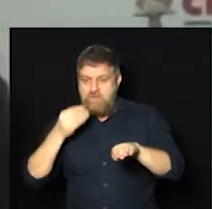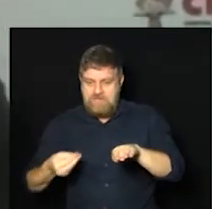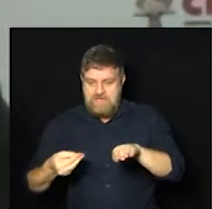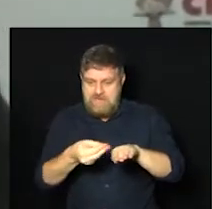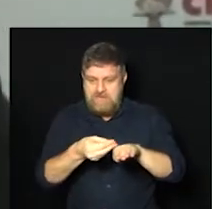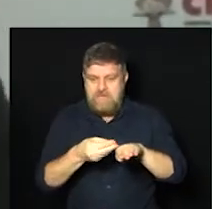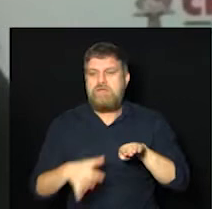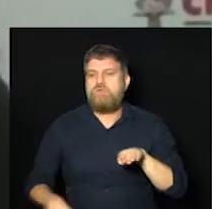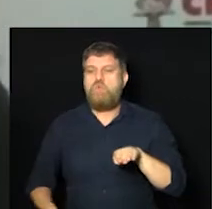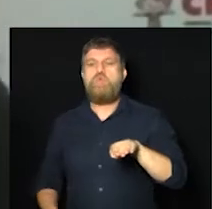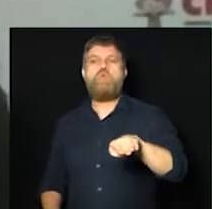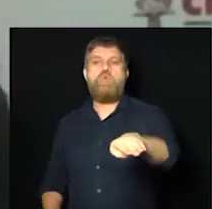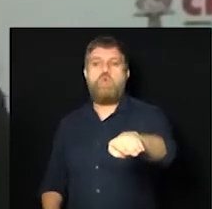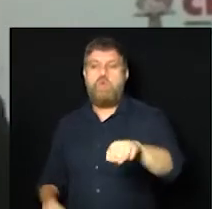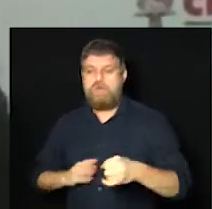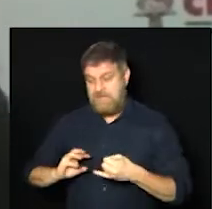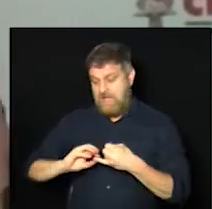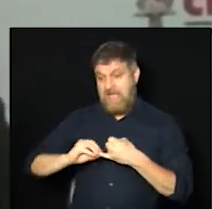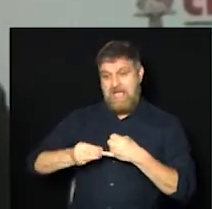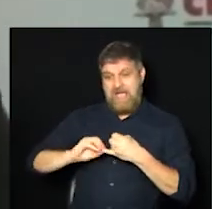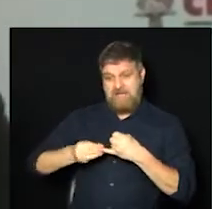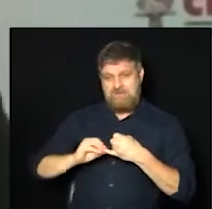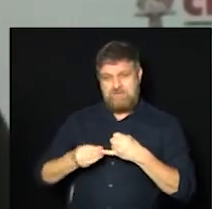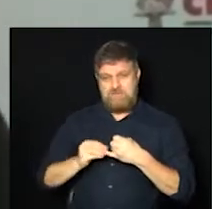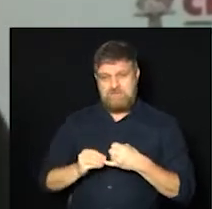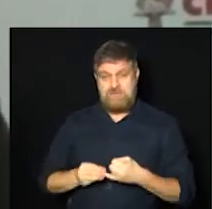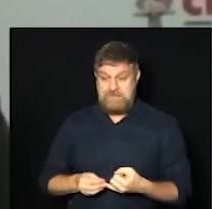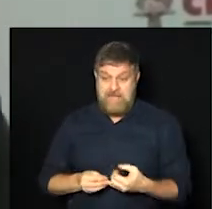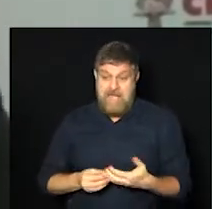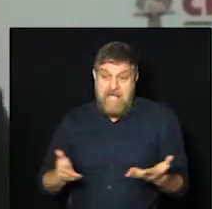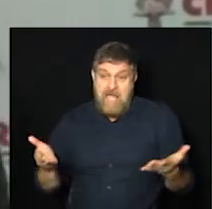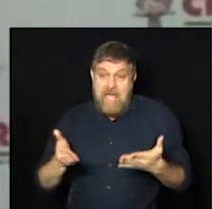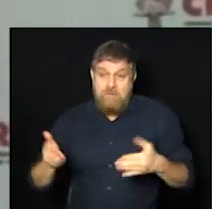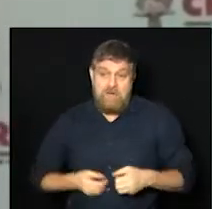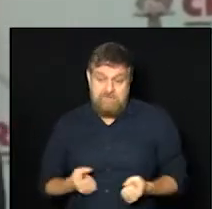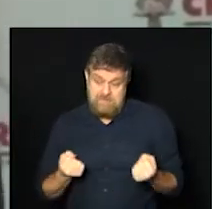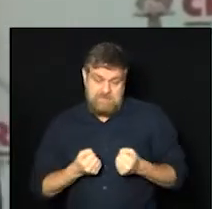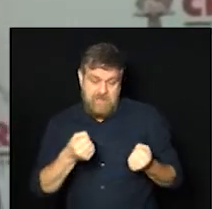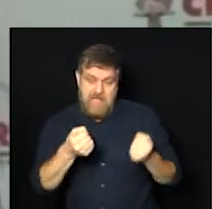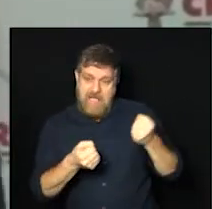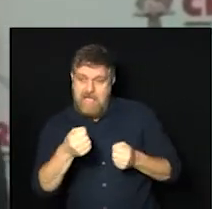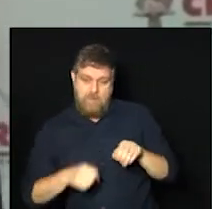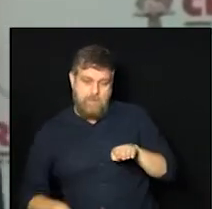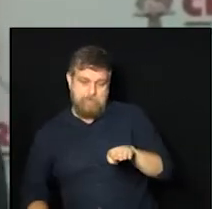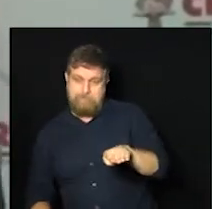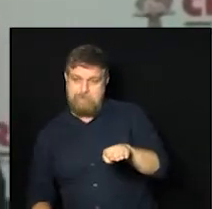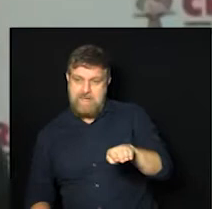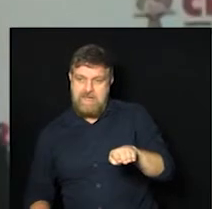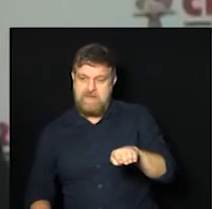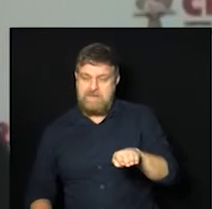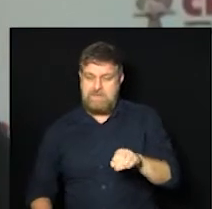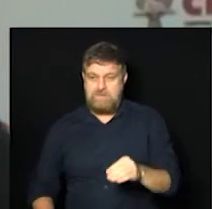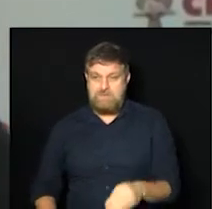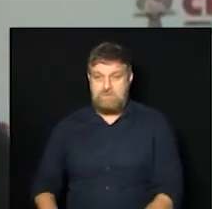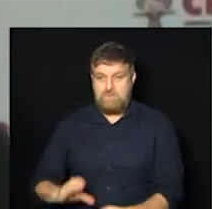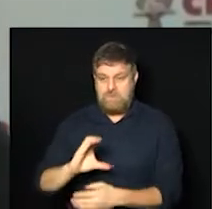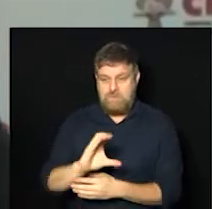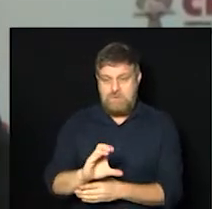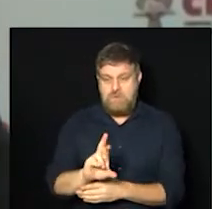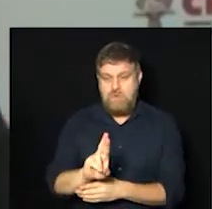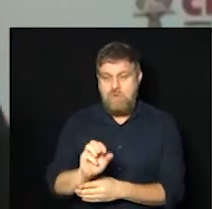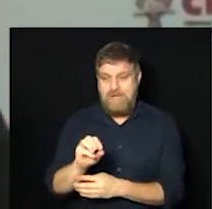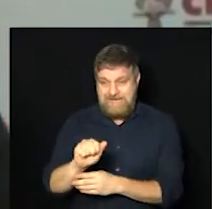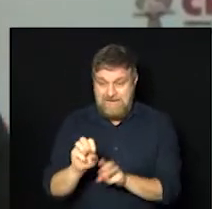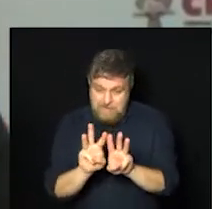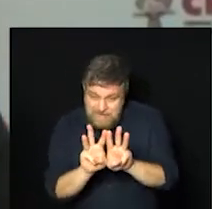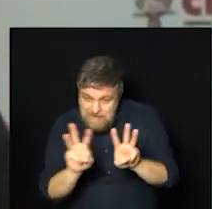normal. Essa feijoada era feita no tênis clube, esse ano vai ser feita a drive-thru. As pessoas passam no CRAMI, quem entrar no site do